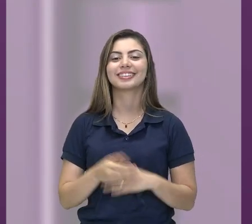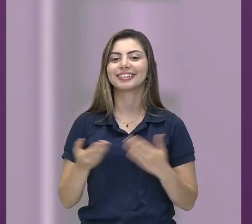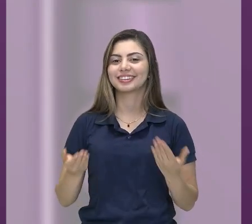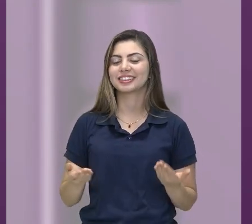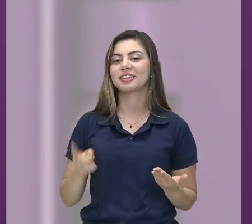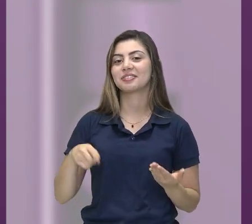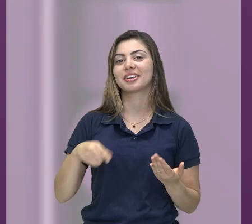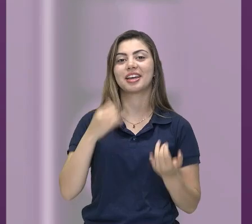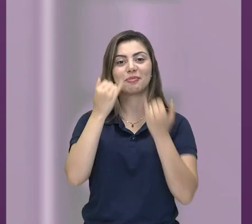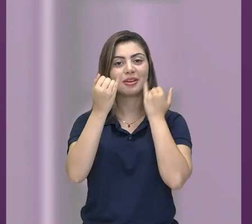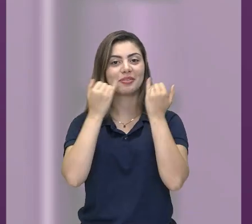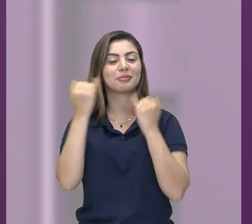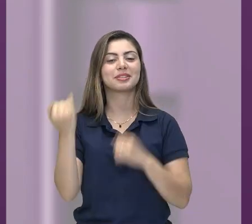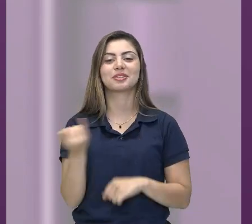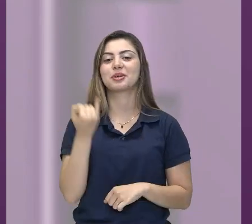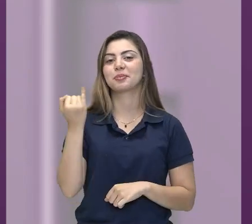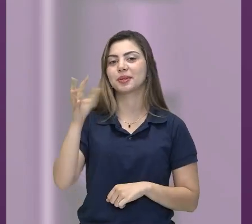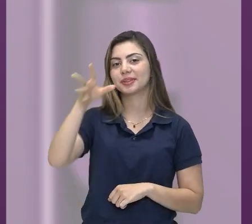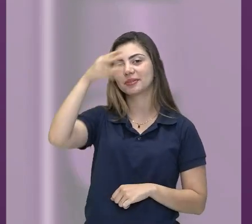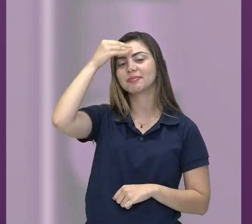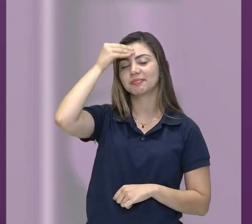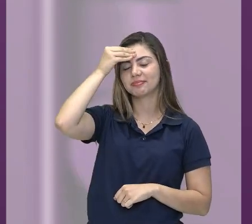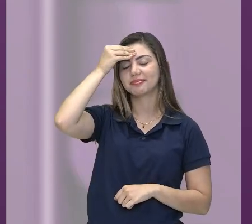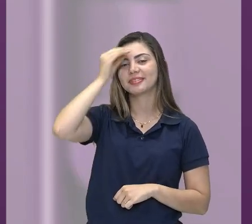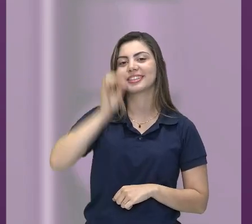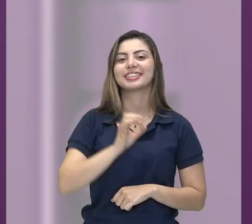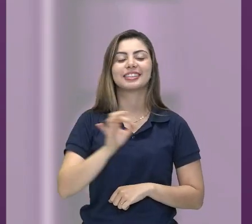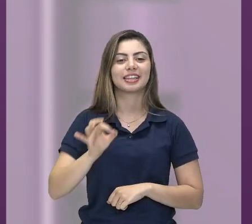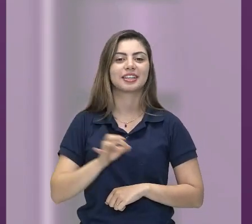importante. Aqui, como nós temos aqui